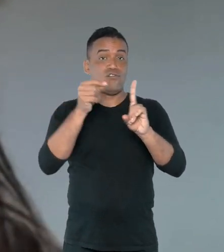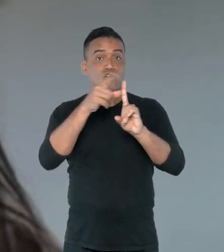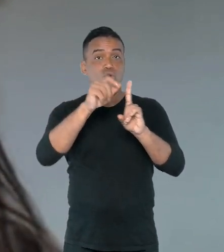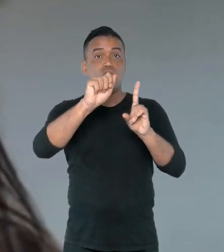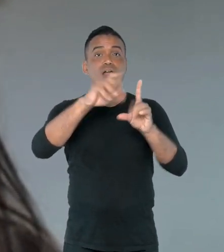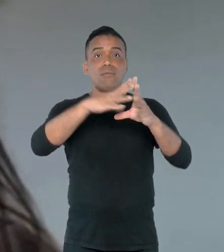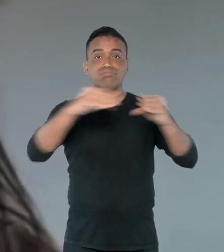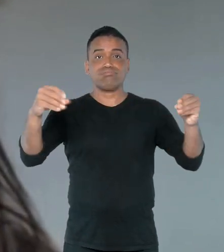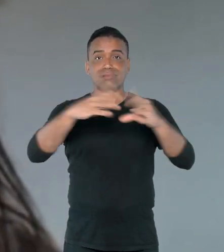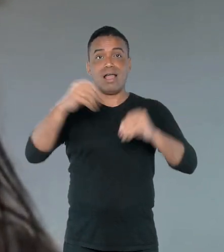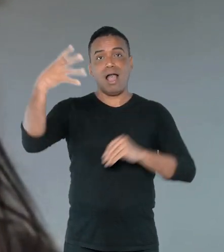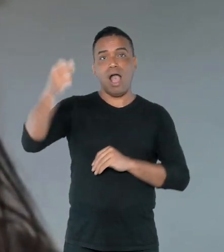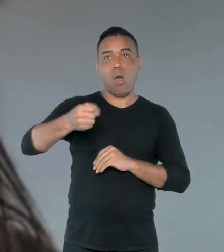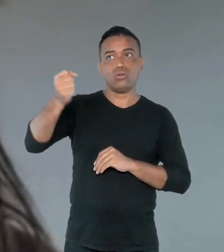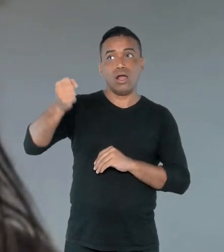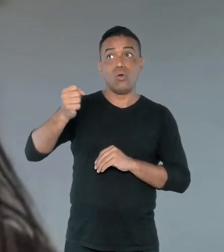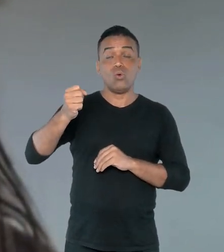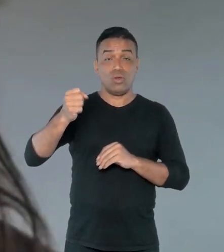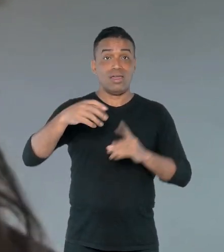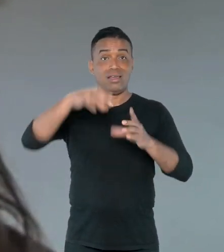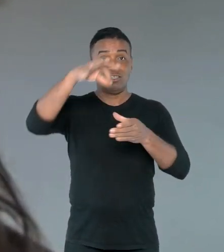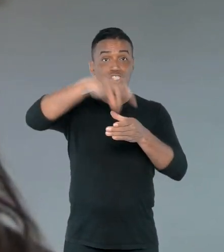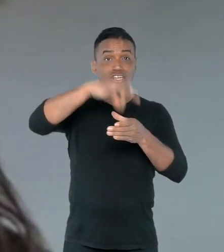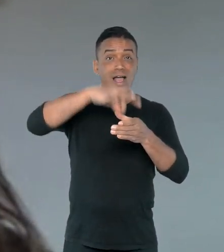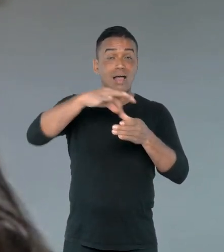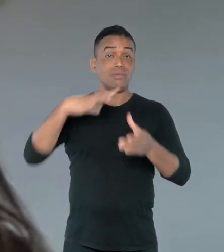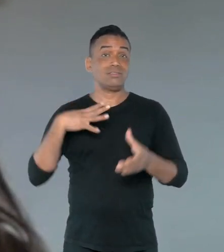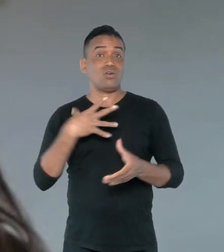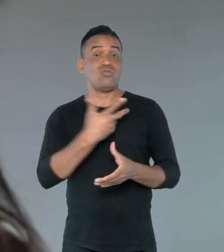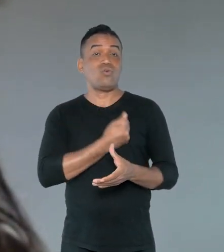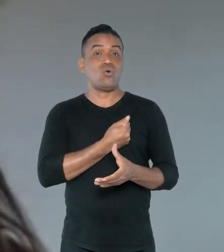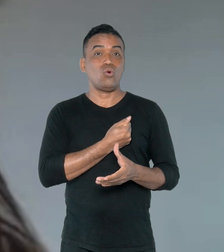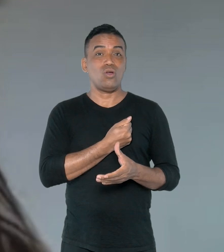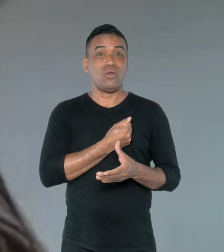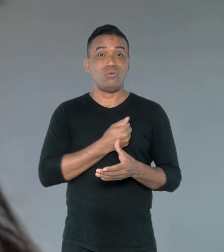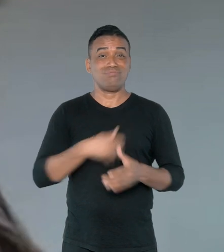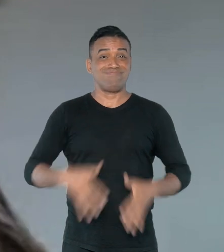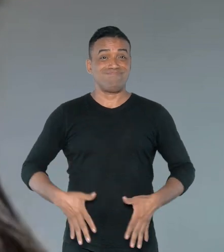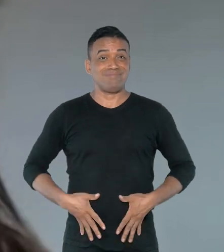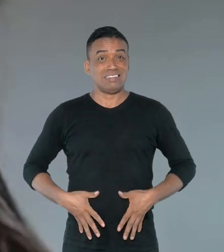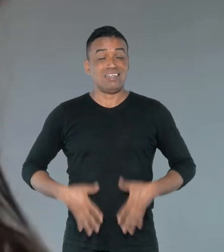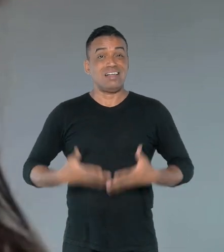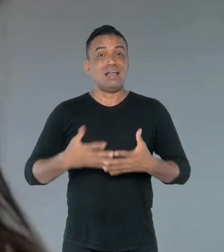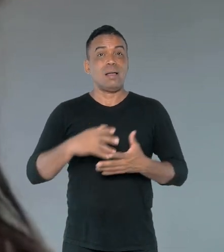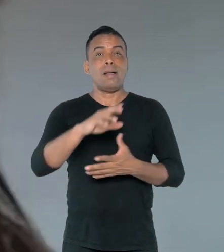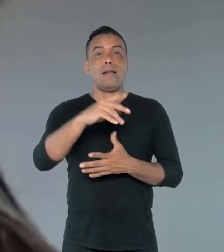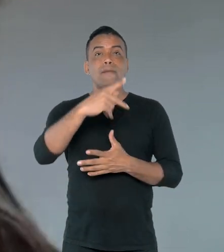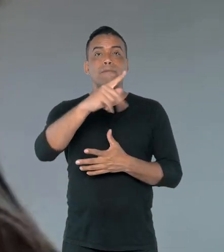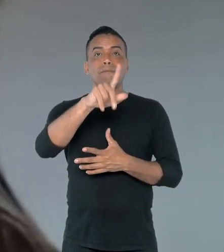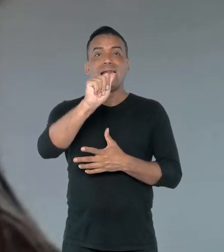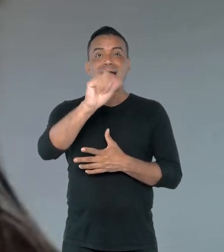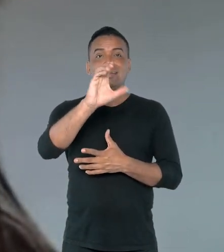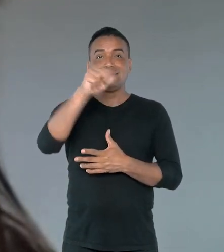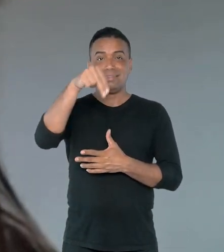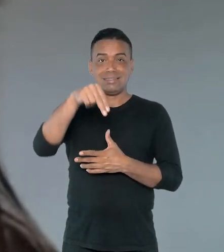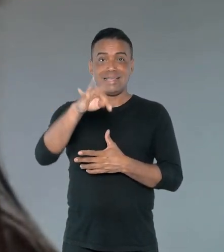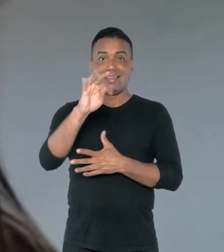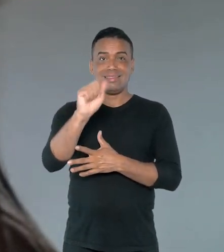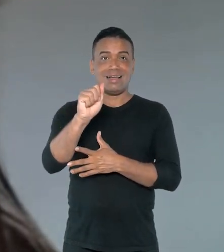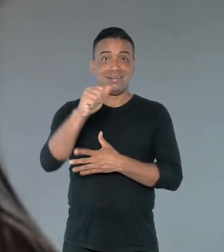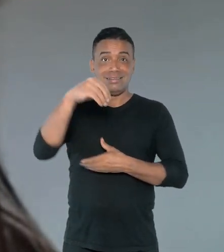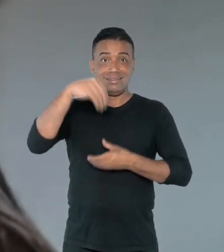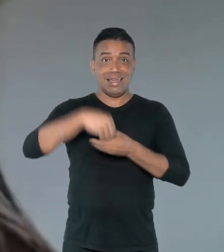esse chá me salvou de uma infecção uterina, porque eu tinha ficado com restos de placenta no meu